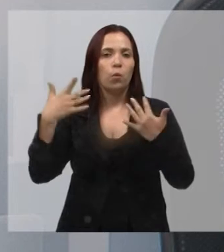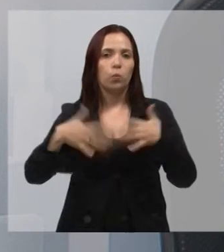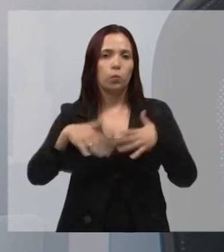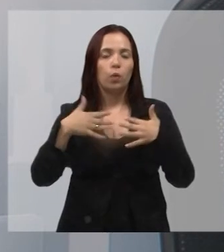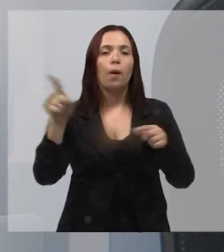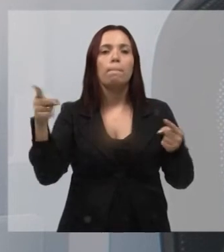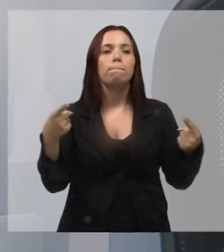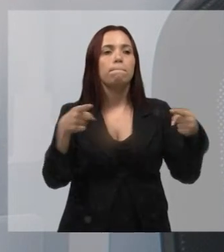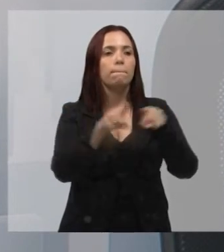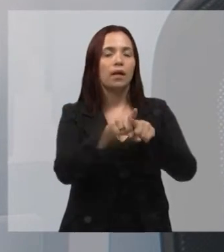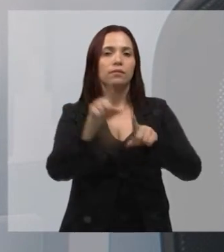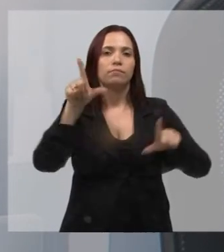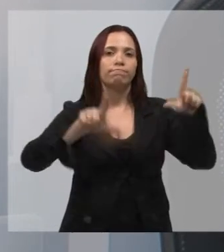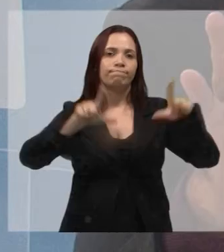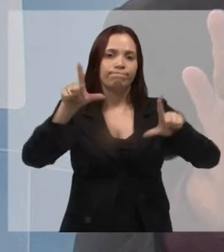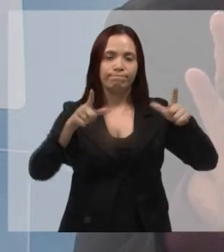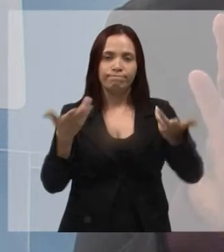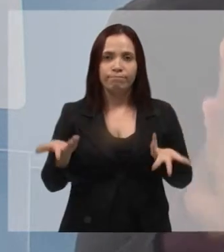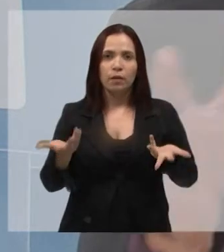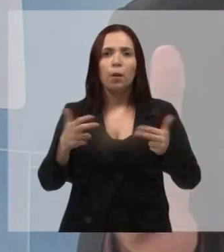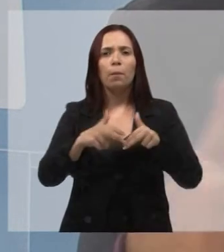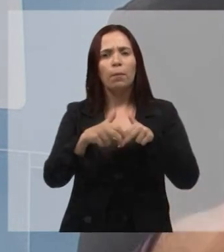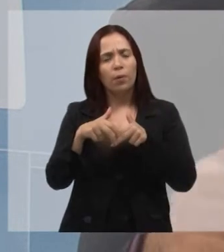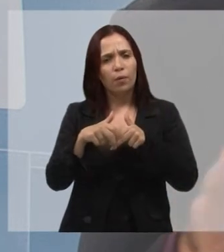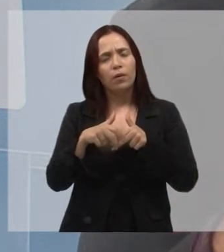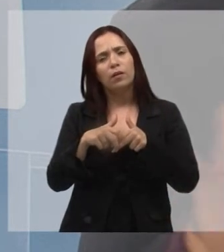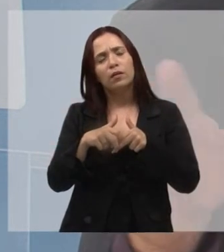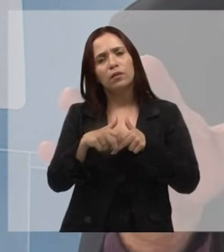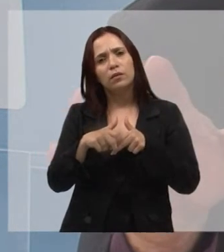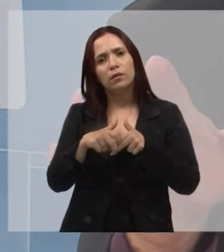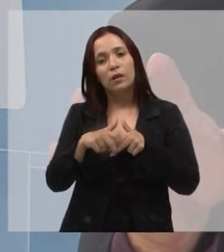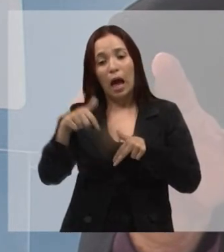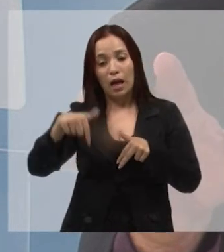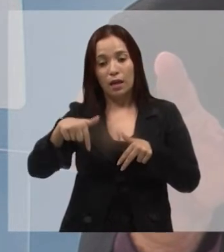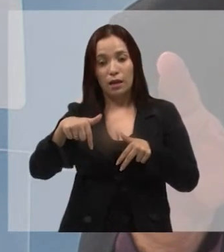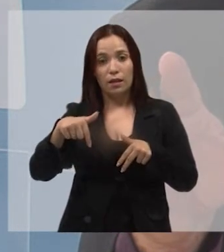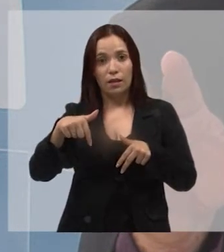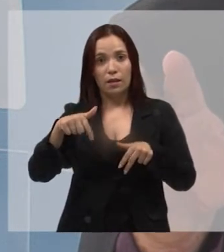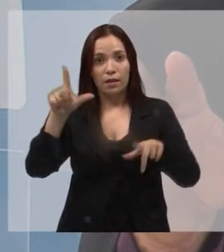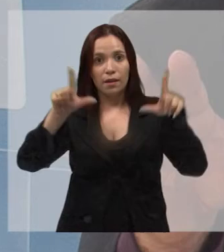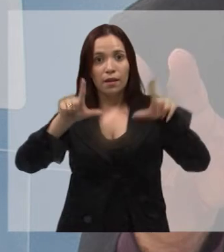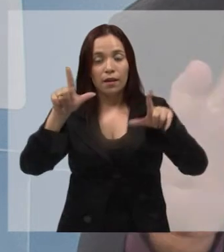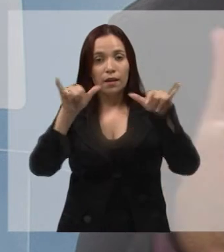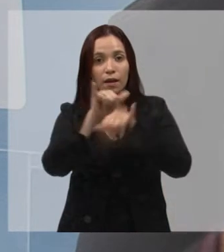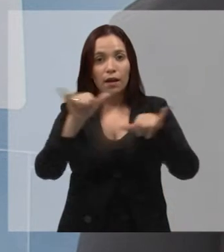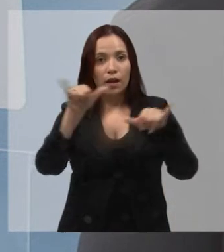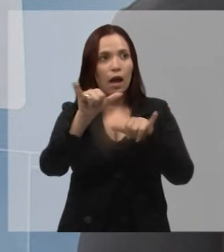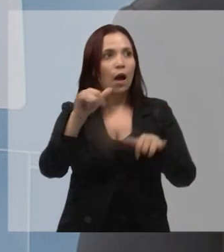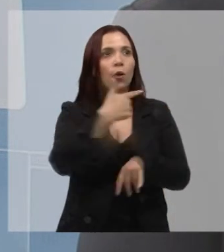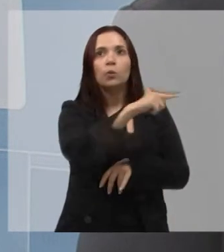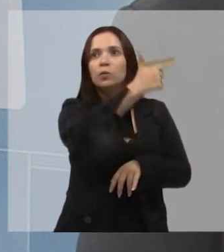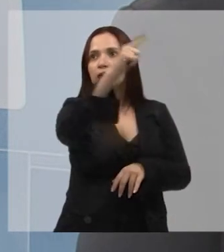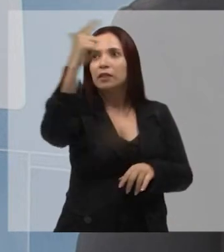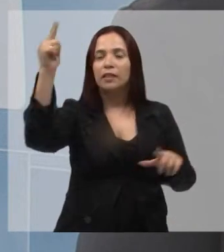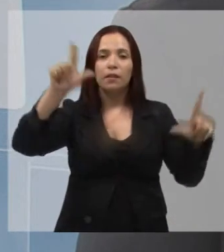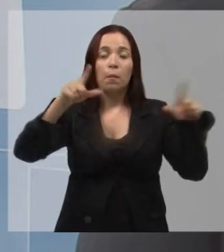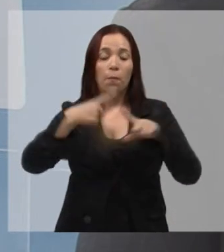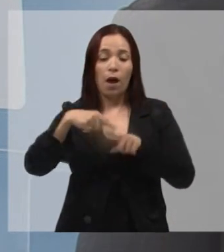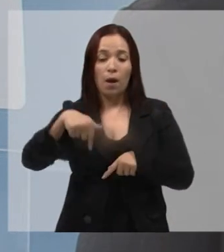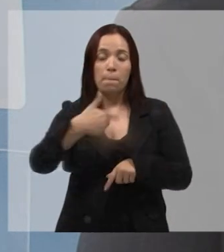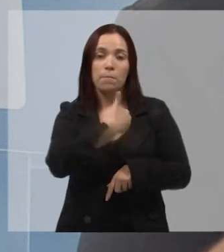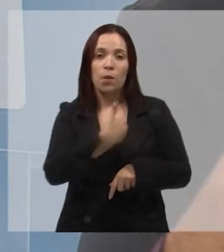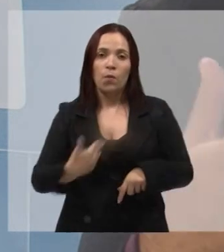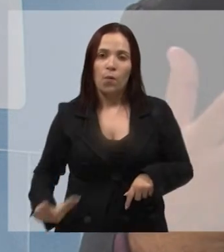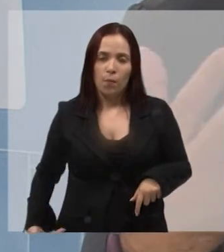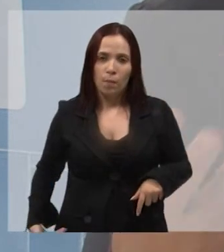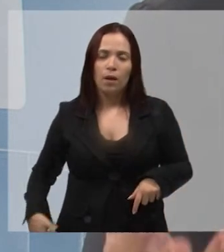empresas privadas de comunicação. É por isso que você não vai ouvir o que eu estou falando aqui em canto nenhum. Porque aqui é uma televisão pública